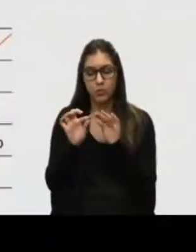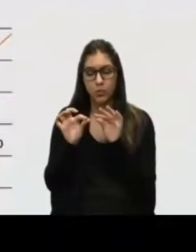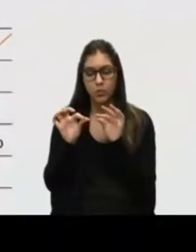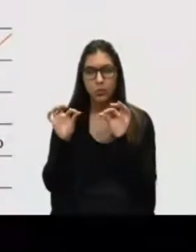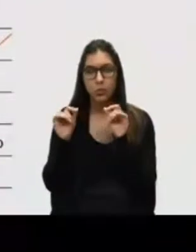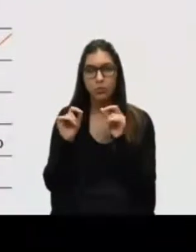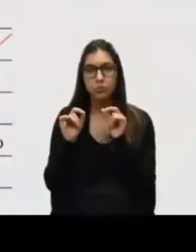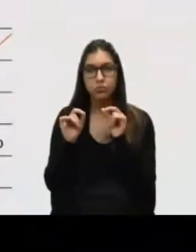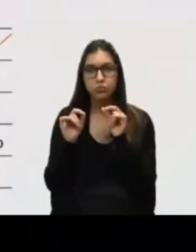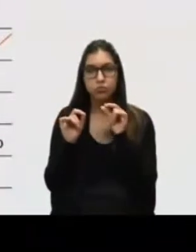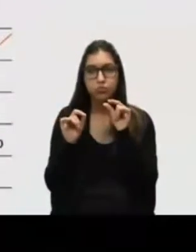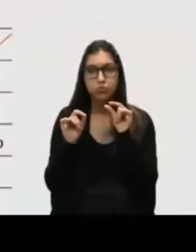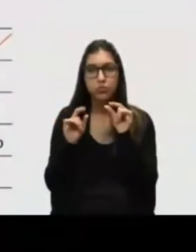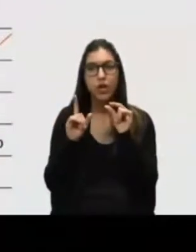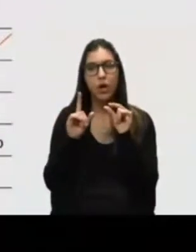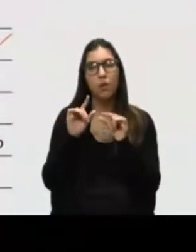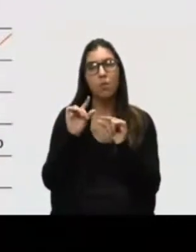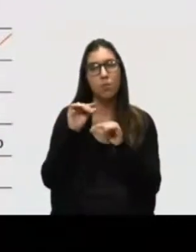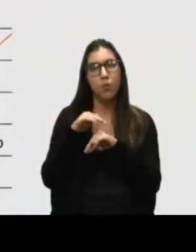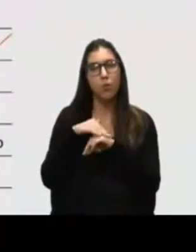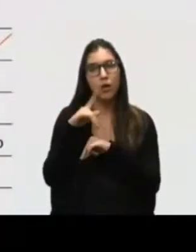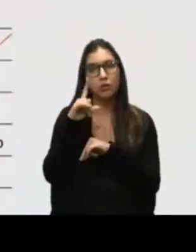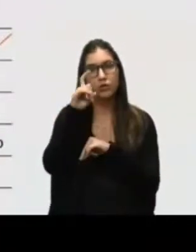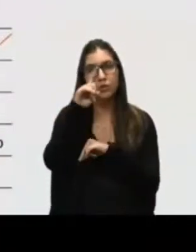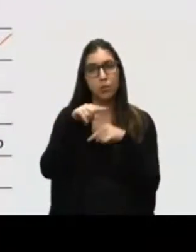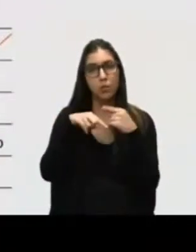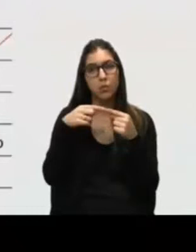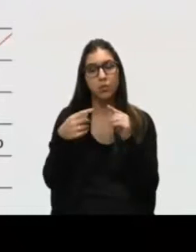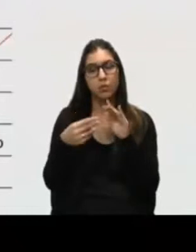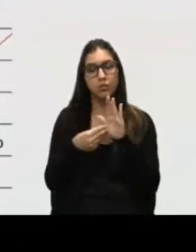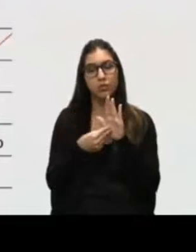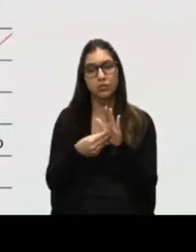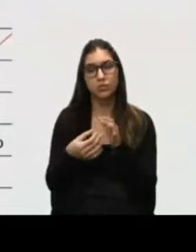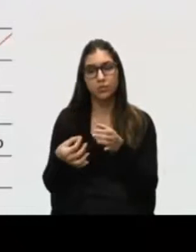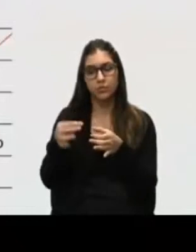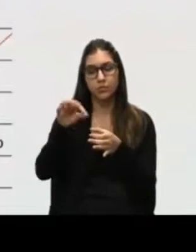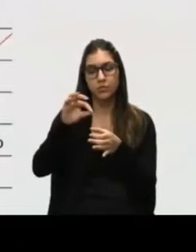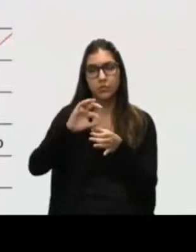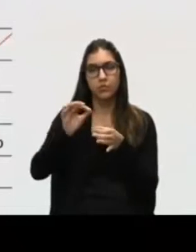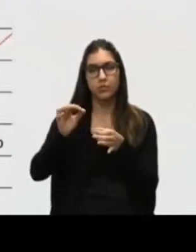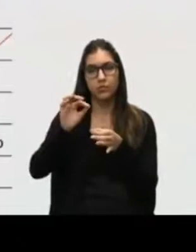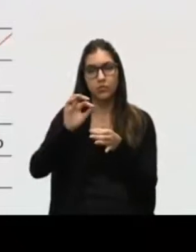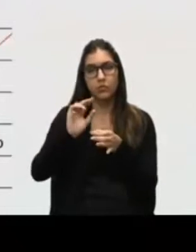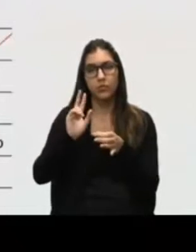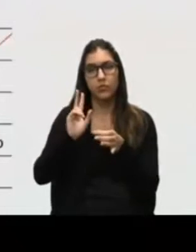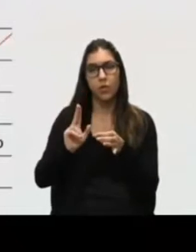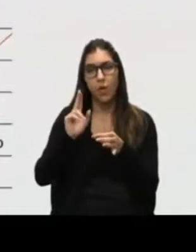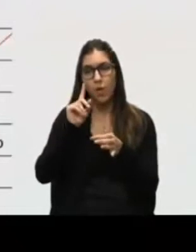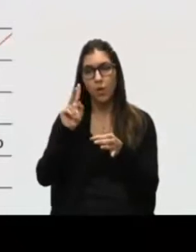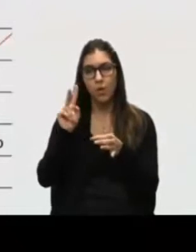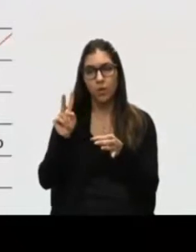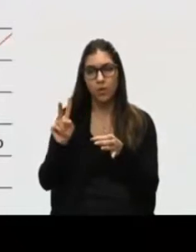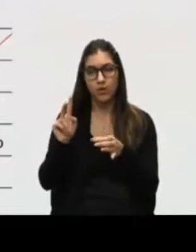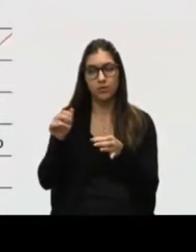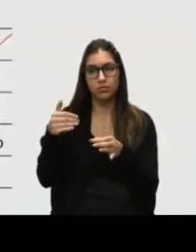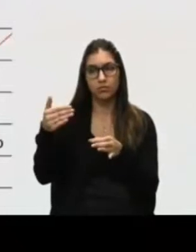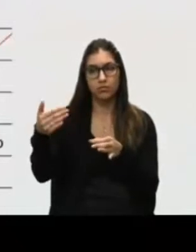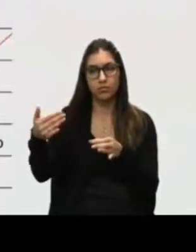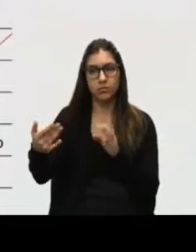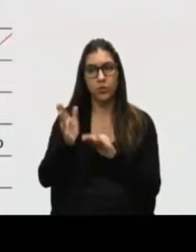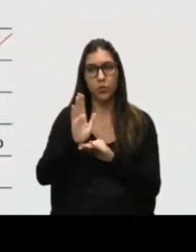pouquinho maior, dá um pouco mais de trabalho a gente colocar essa amostra dentro do suporte, como nós vamos ver nos